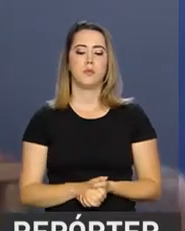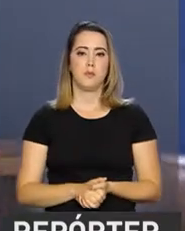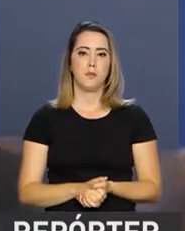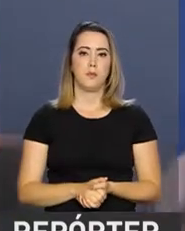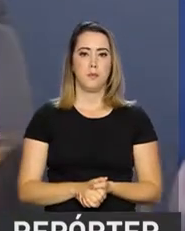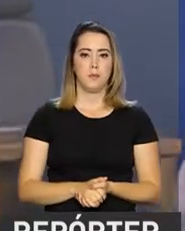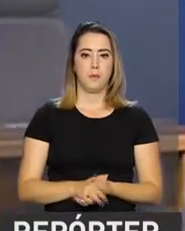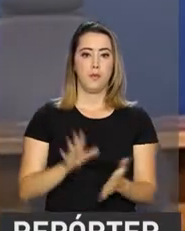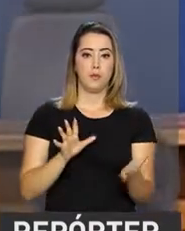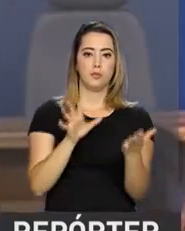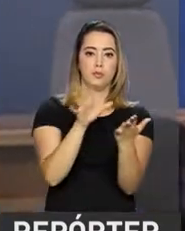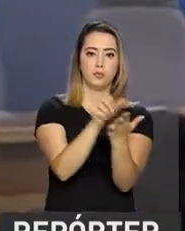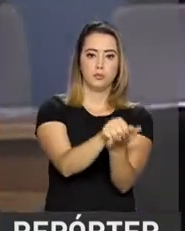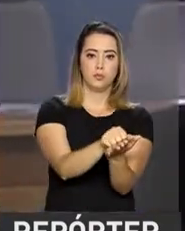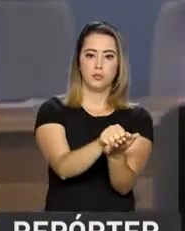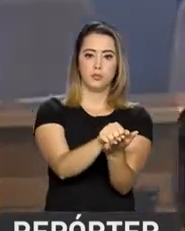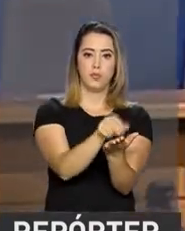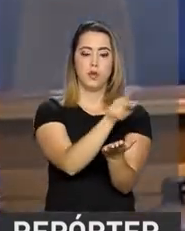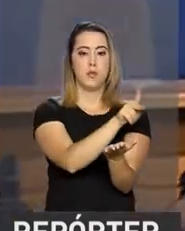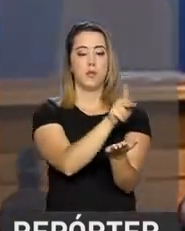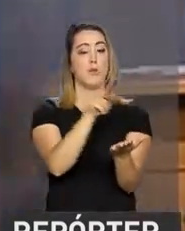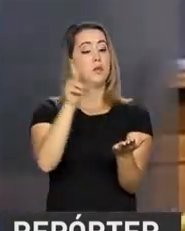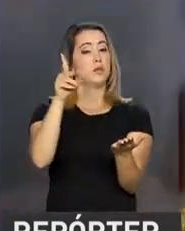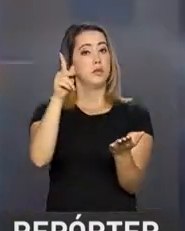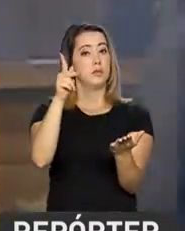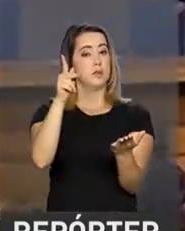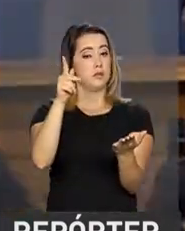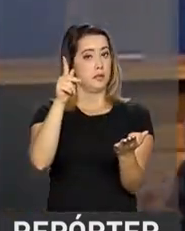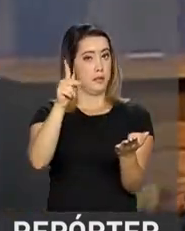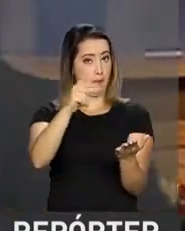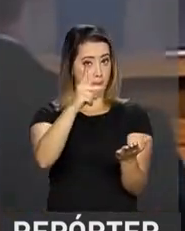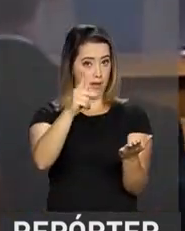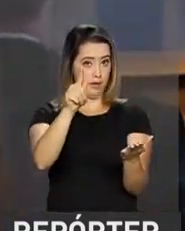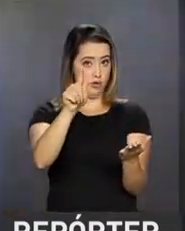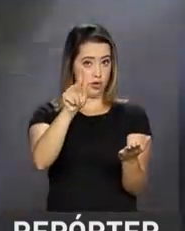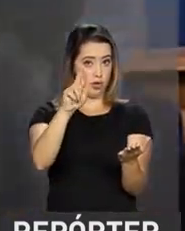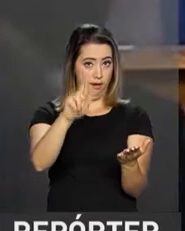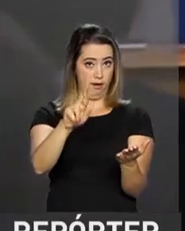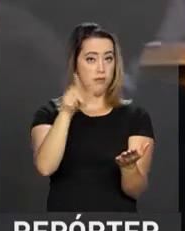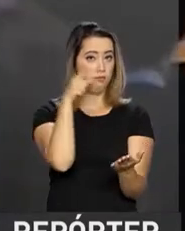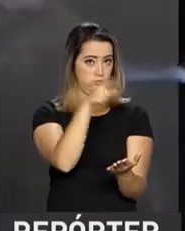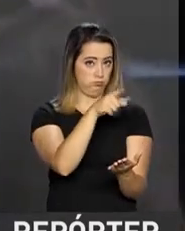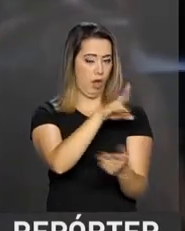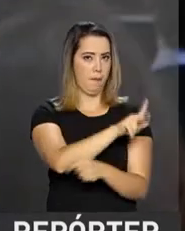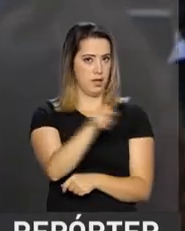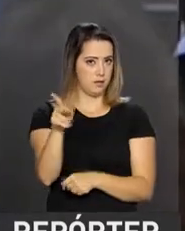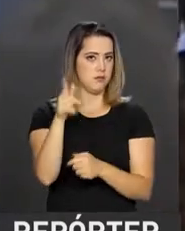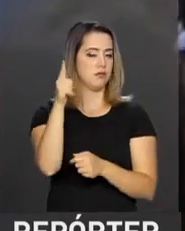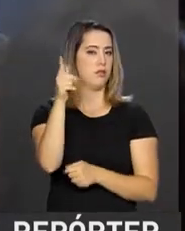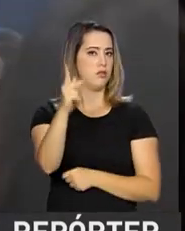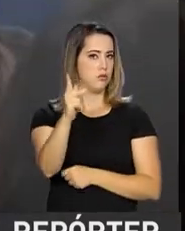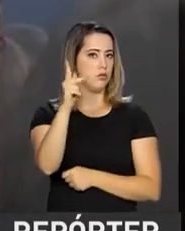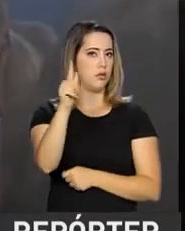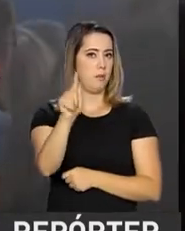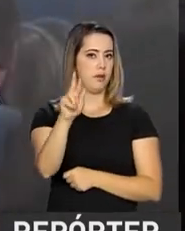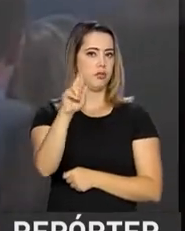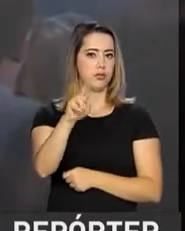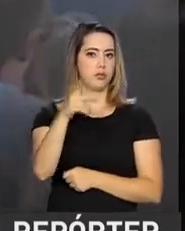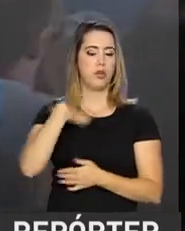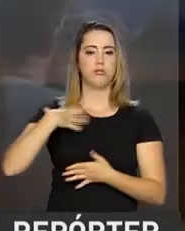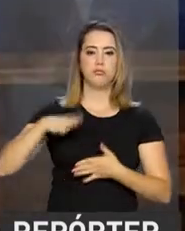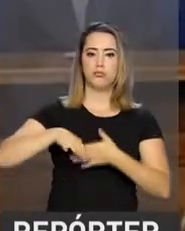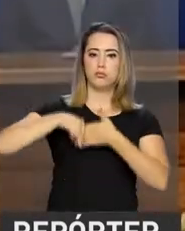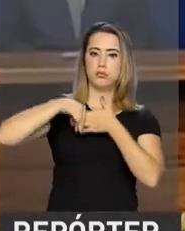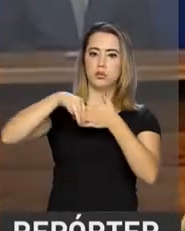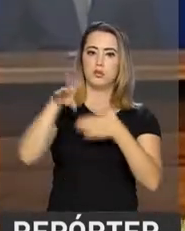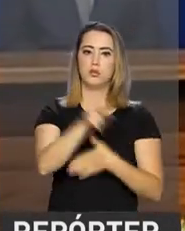o presidente a posse da nova procuradora geral da república foi na sede da pgr a cerimônia foi presidida pelo presidente michel temer